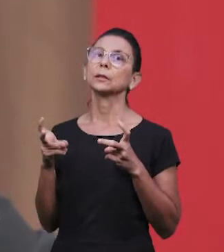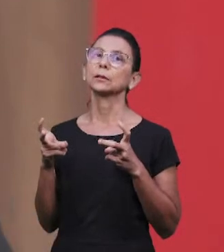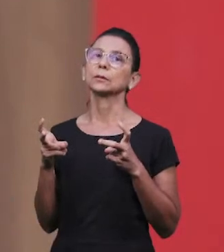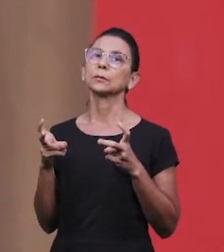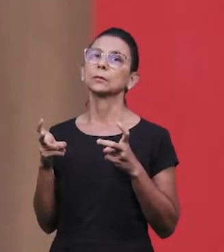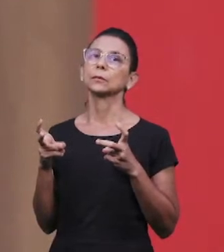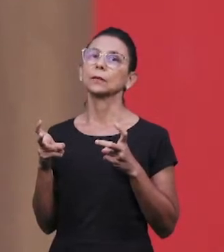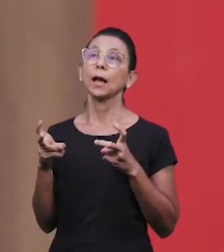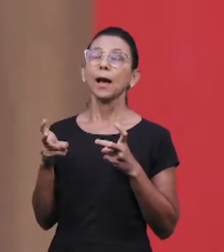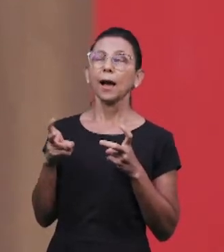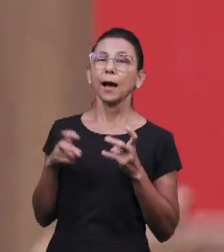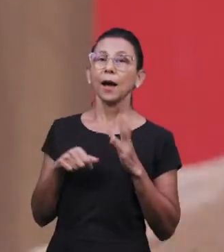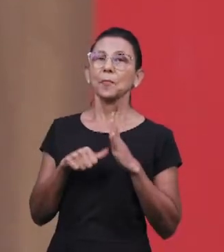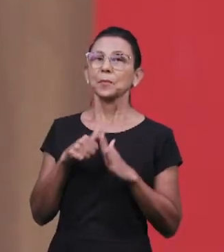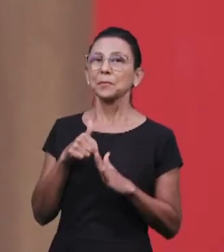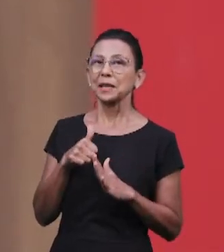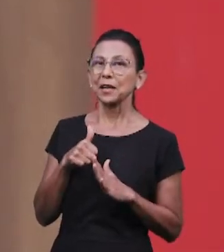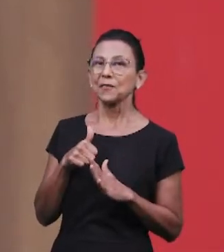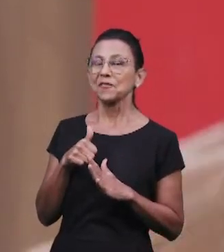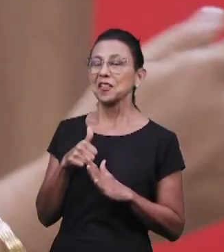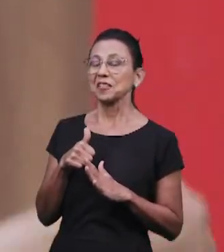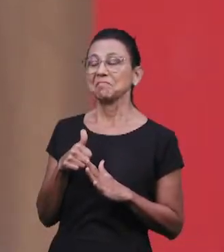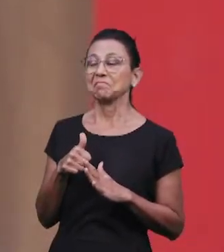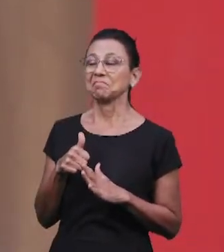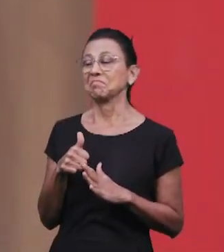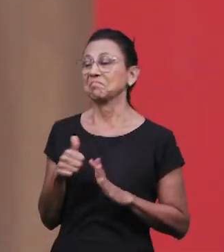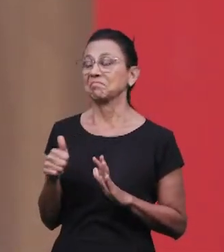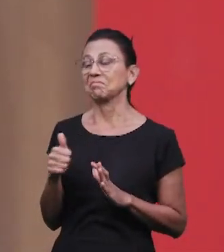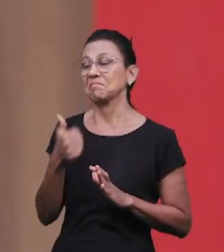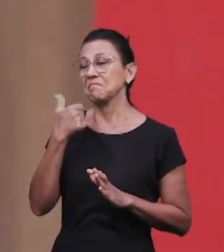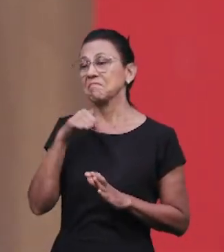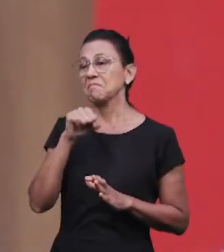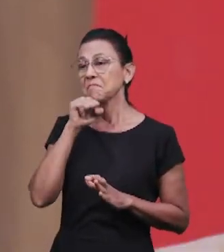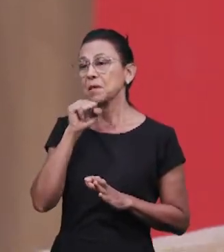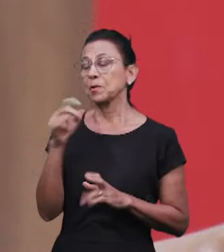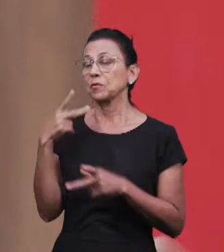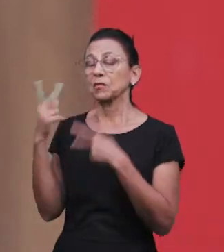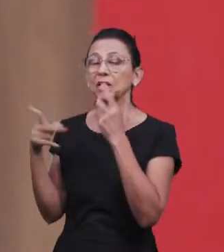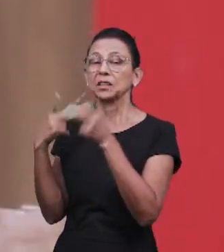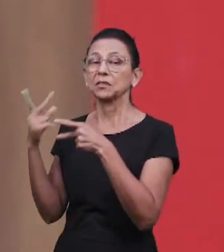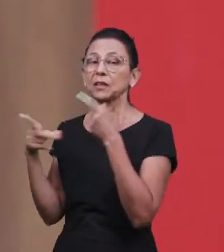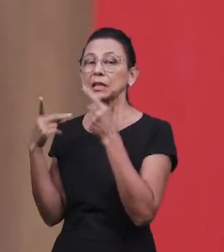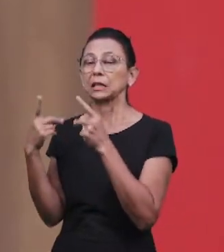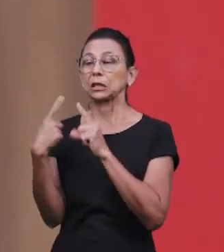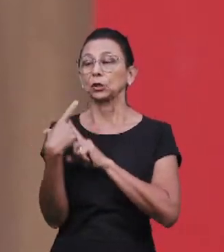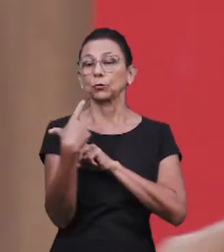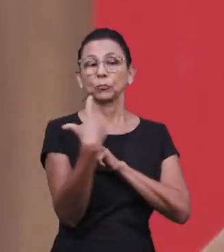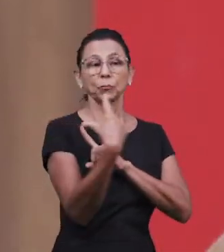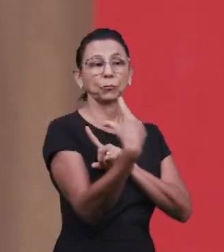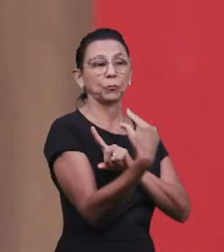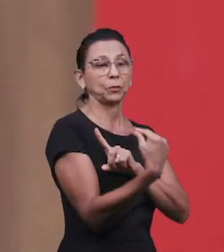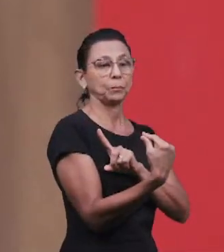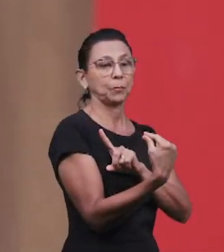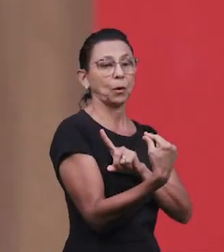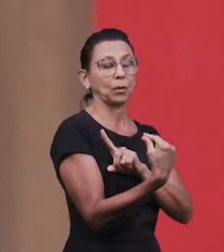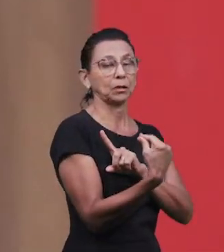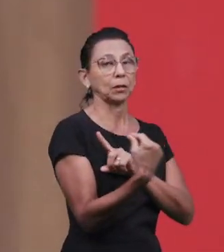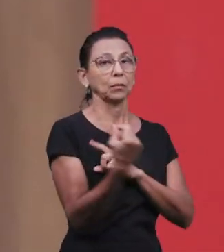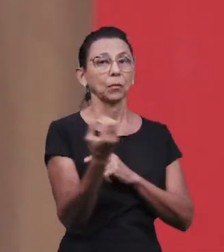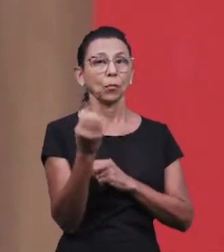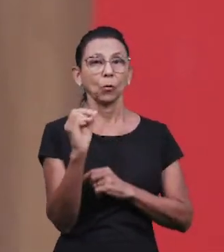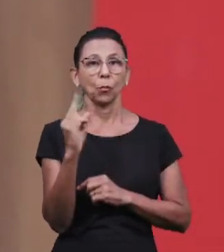foi? Eu fiz pela primeira vez, deixei minha mãe falando ou não ouvi o que ela respondeu e não gostei da resposta e